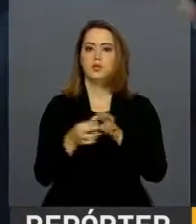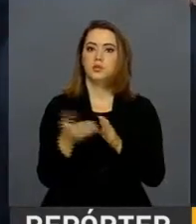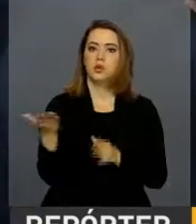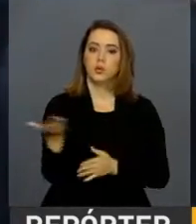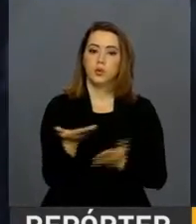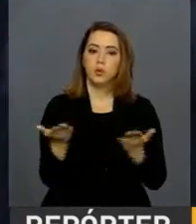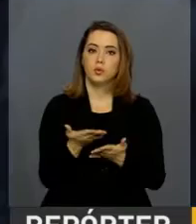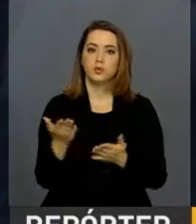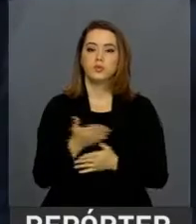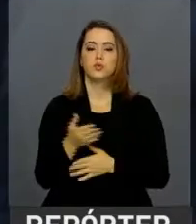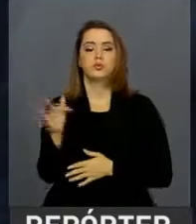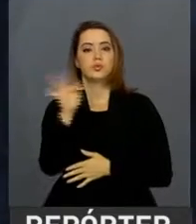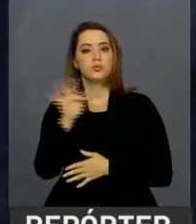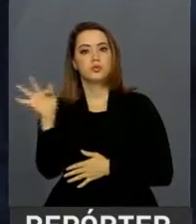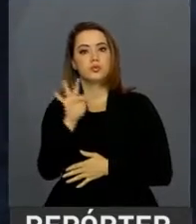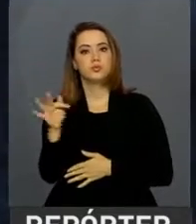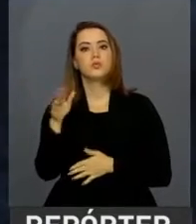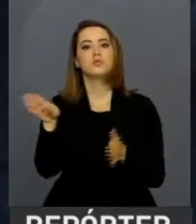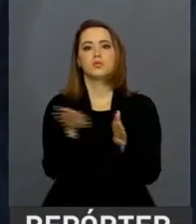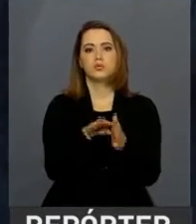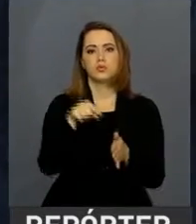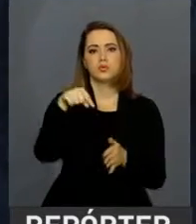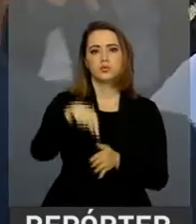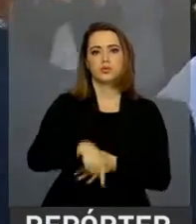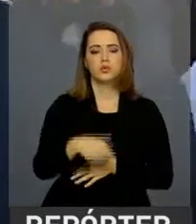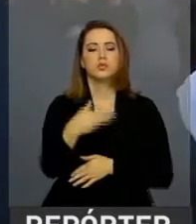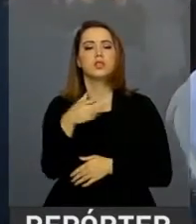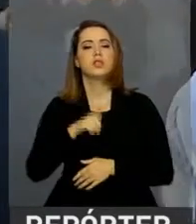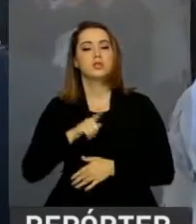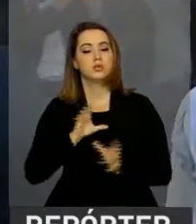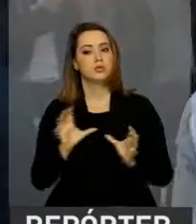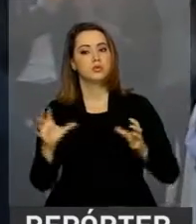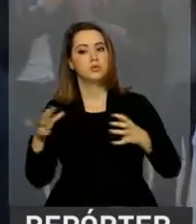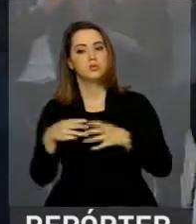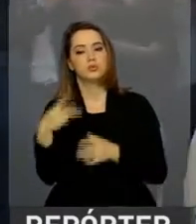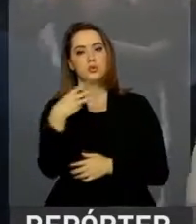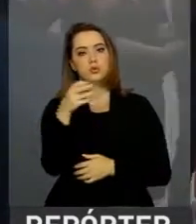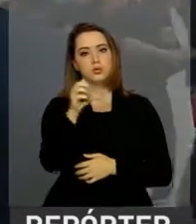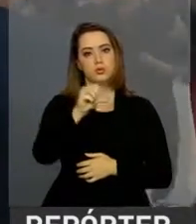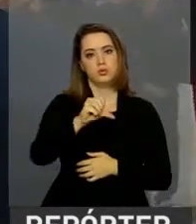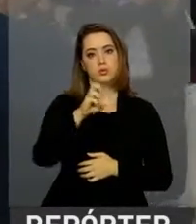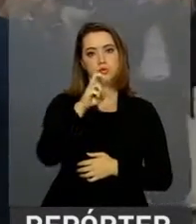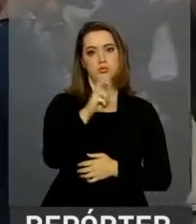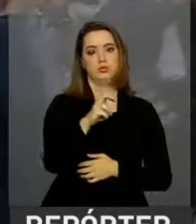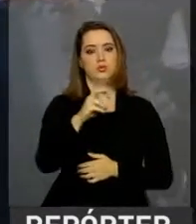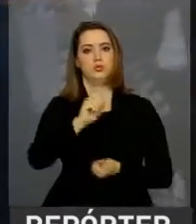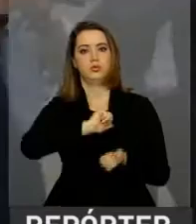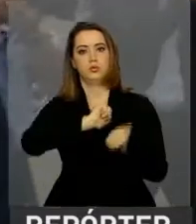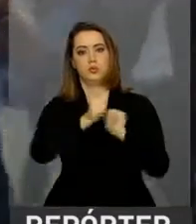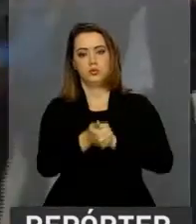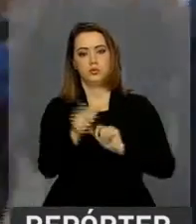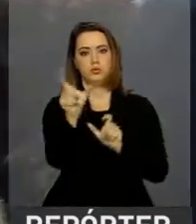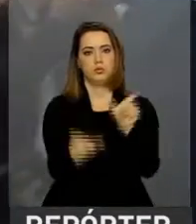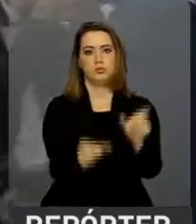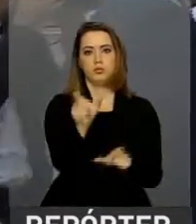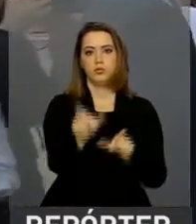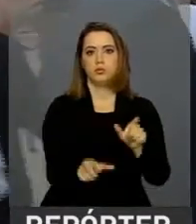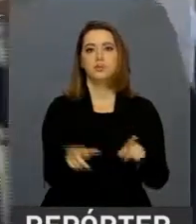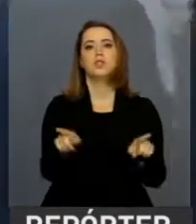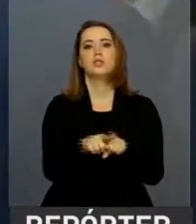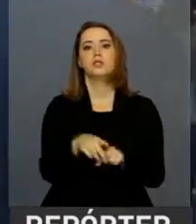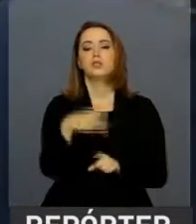na cidade. A delegação da França conta com 395 atletas que vão participar de competições em